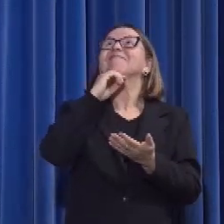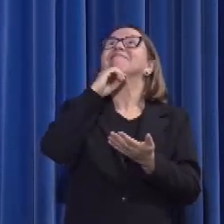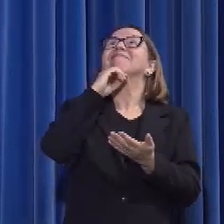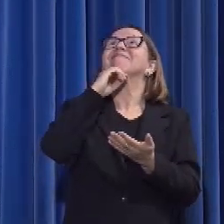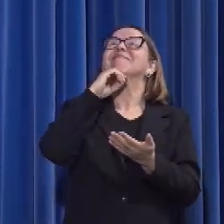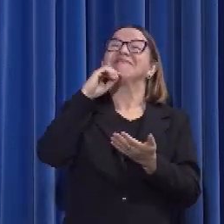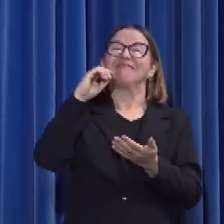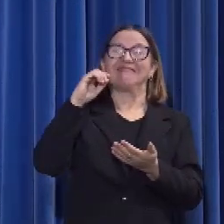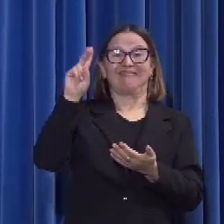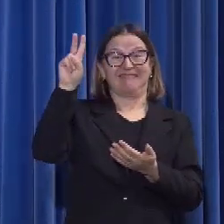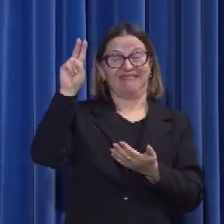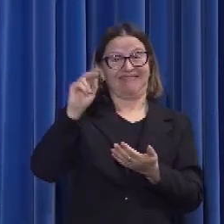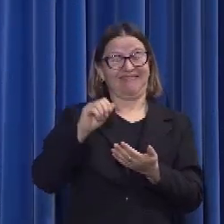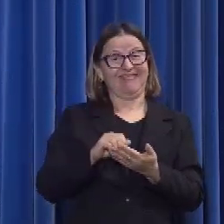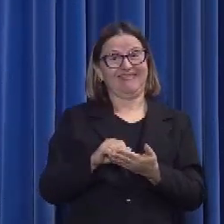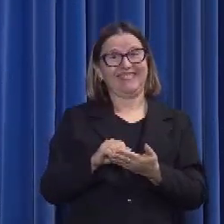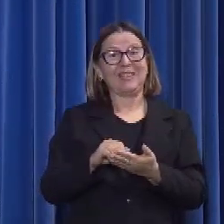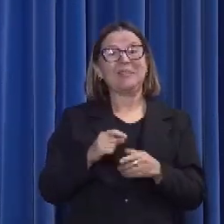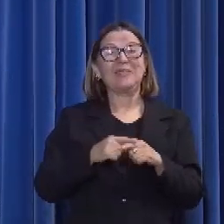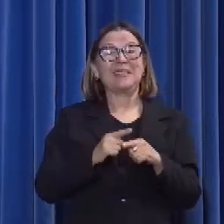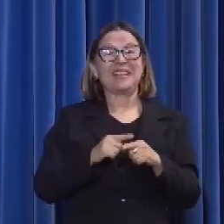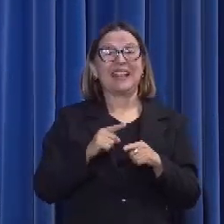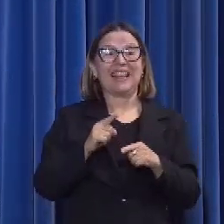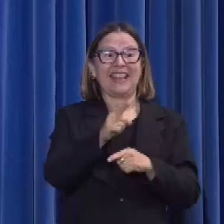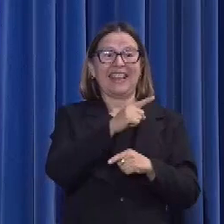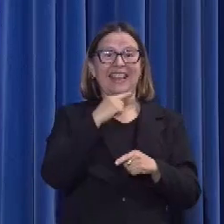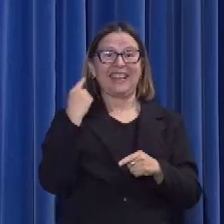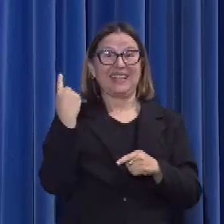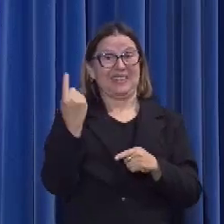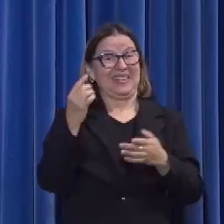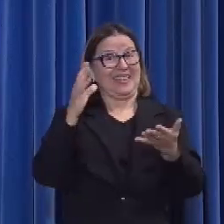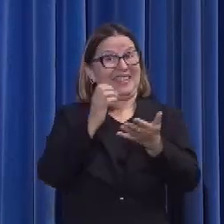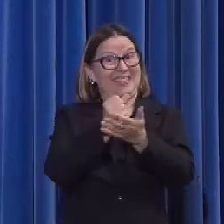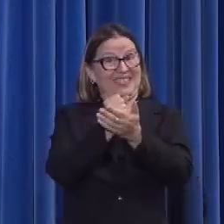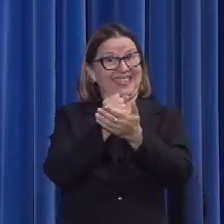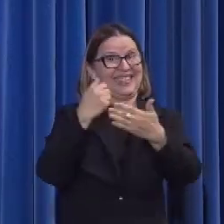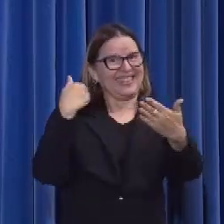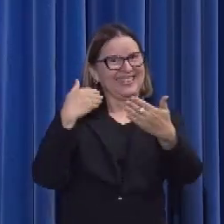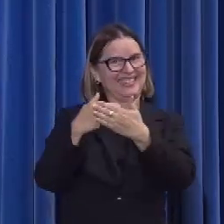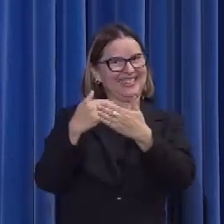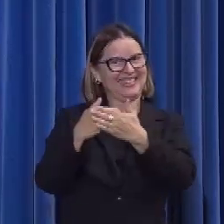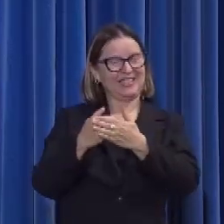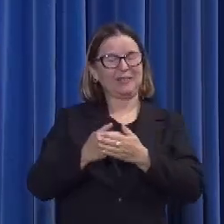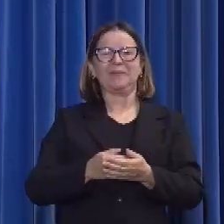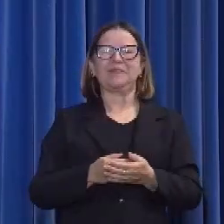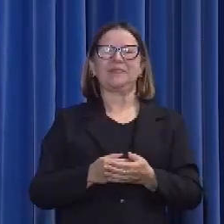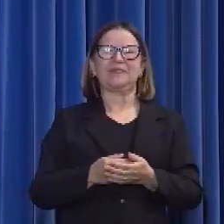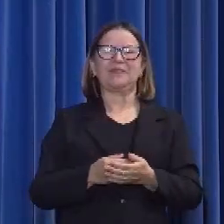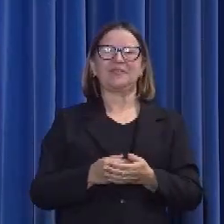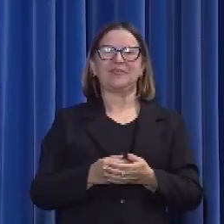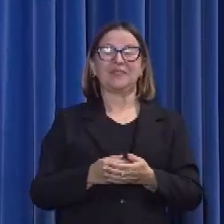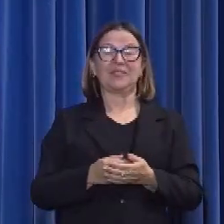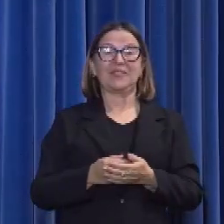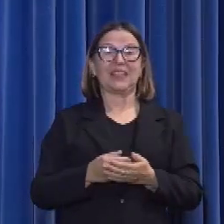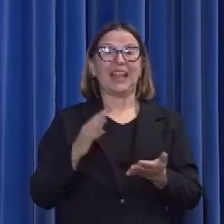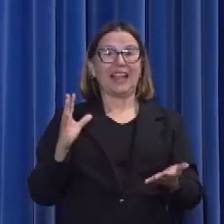cabeça, porque a nossa redenção se aproximava. A redenção aqui é a redenção do